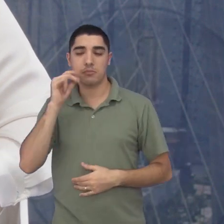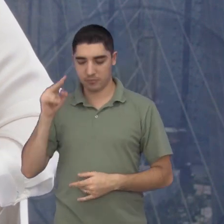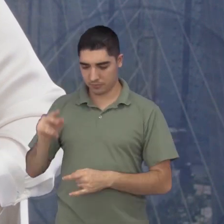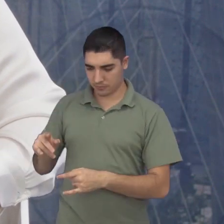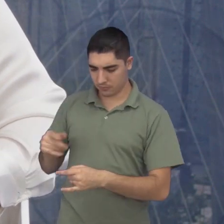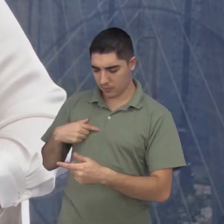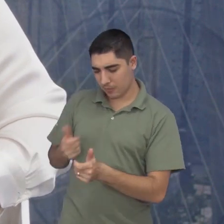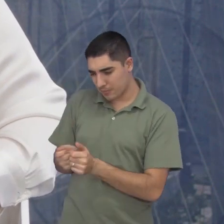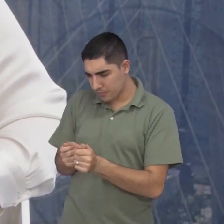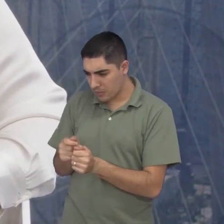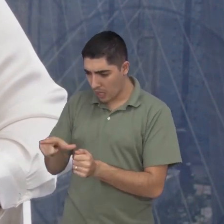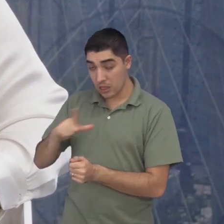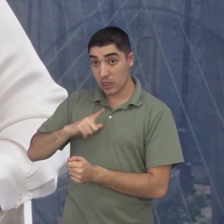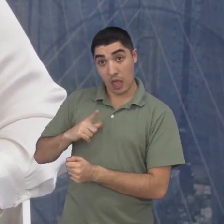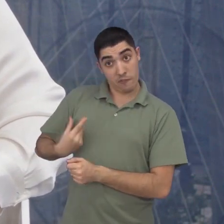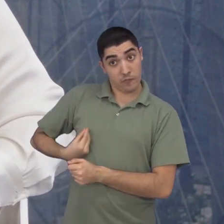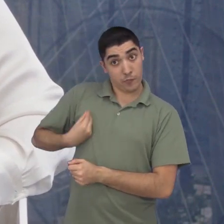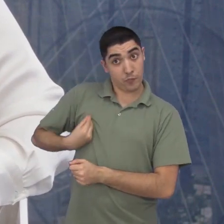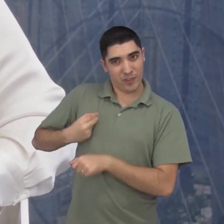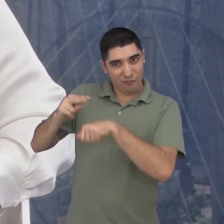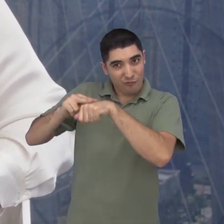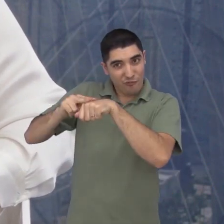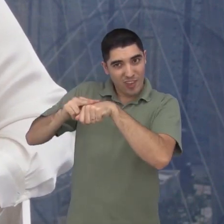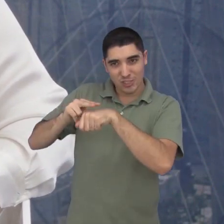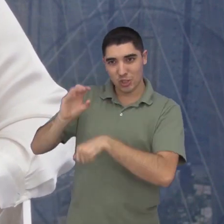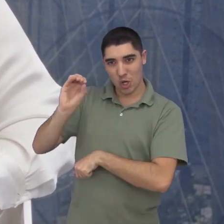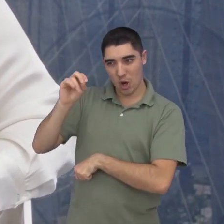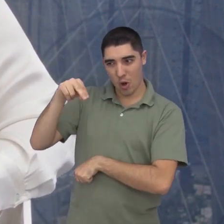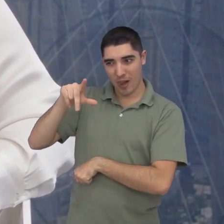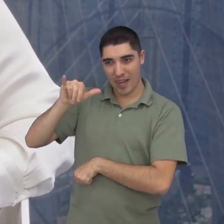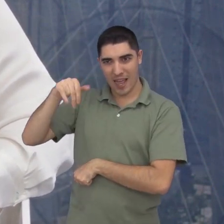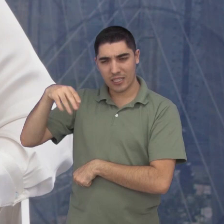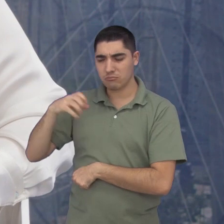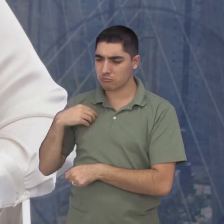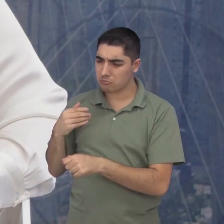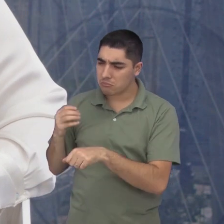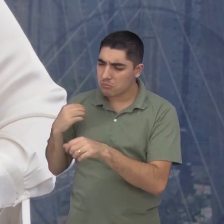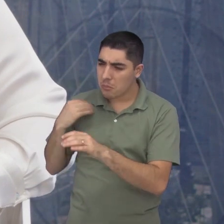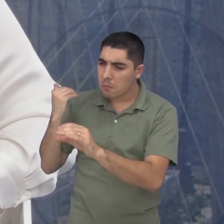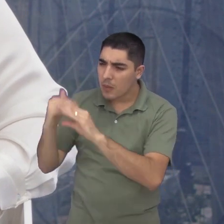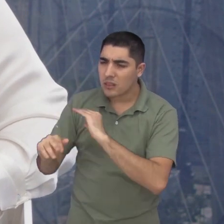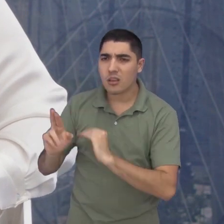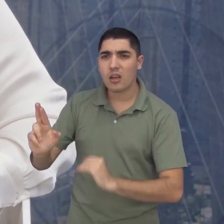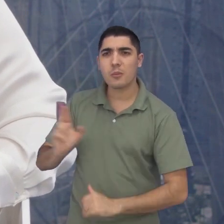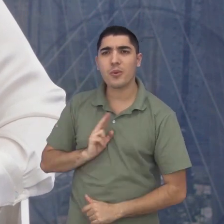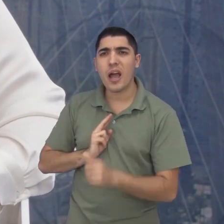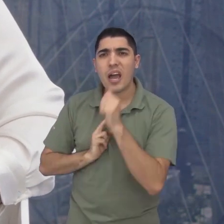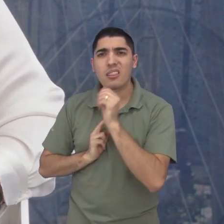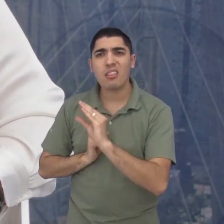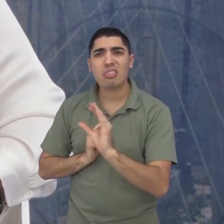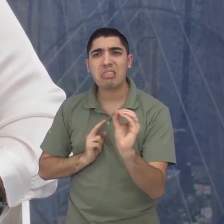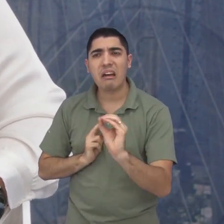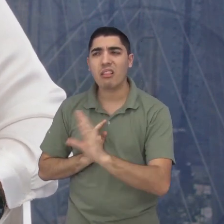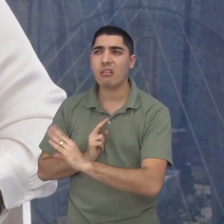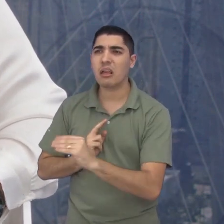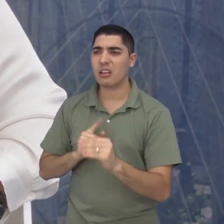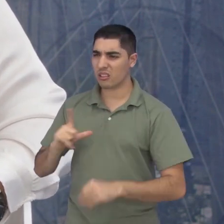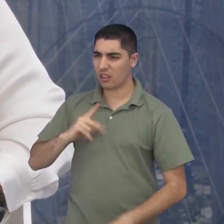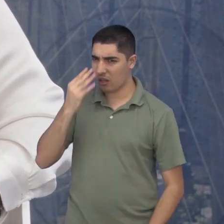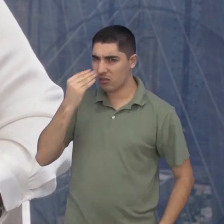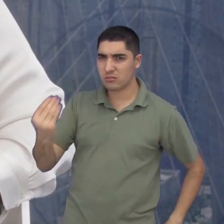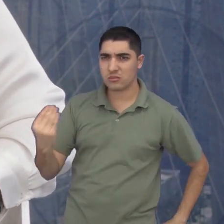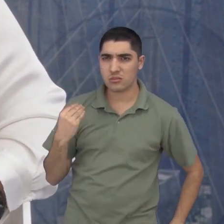já fala assim, nossa, eu mandei uma mensagem, ela não me respondeu. Por que ela não me respondeu? Ela está me ignorando. Ali vai ser aquele